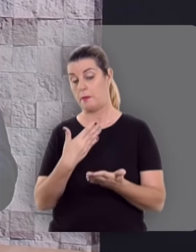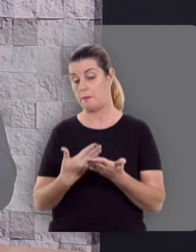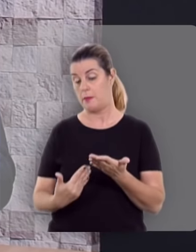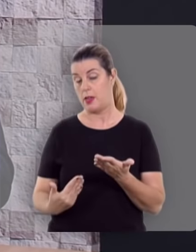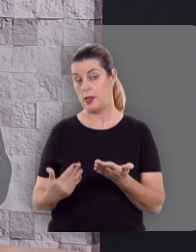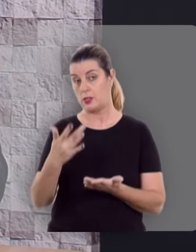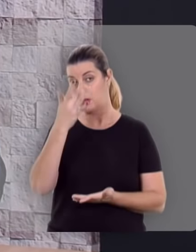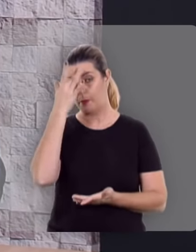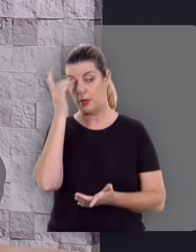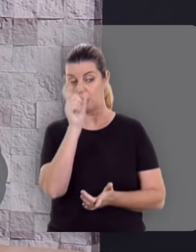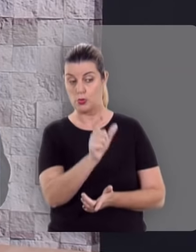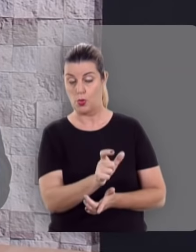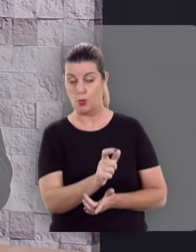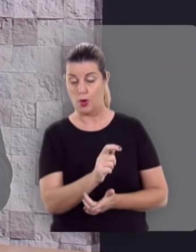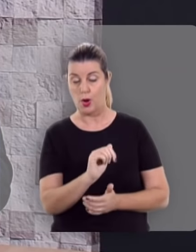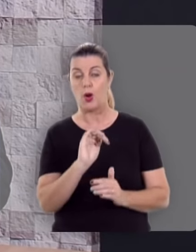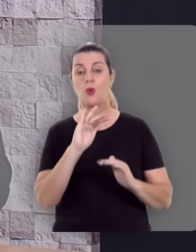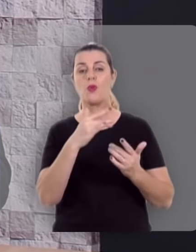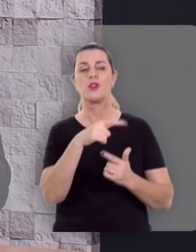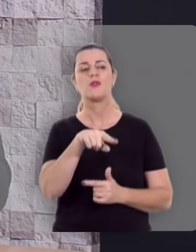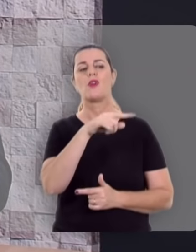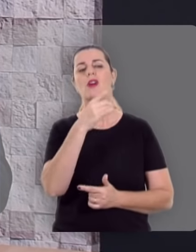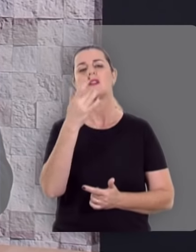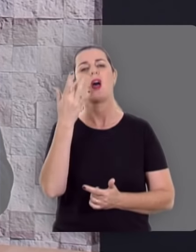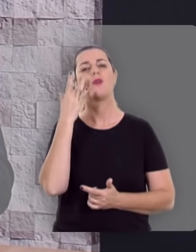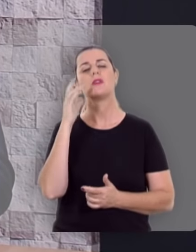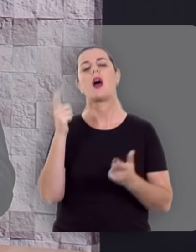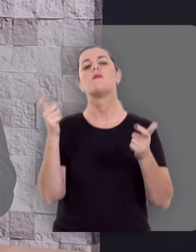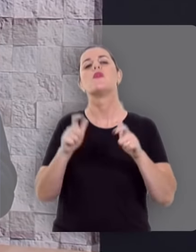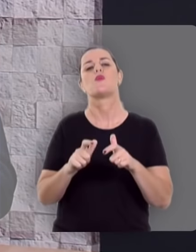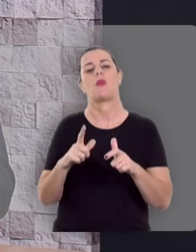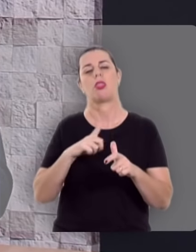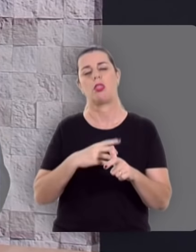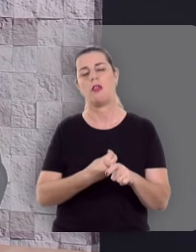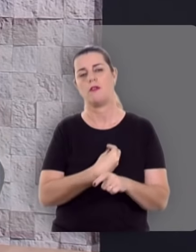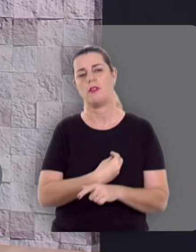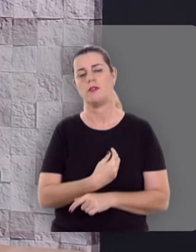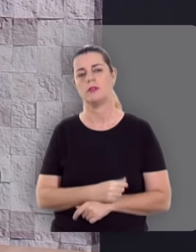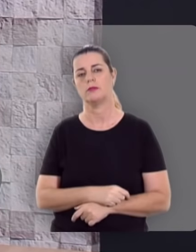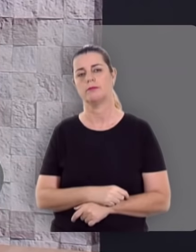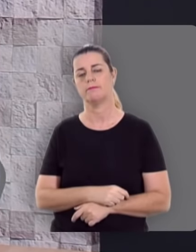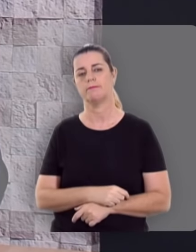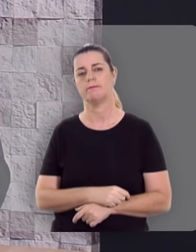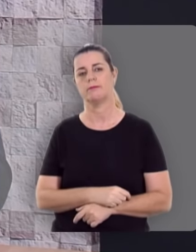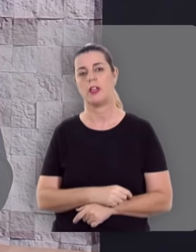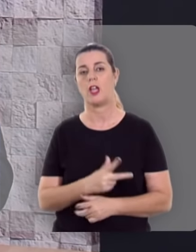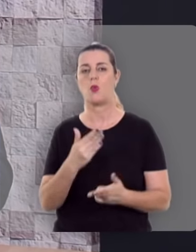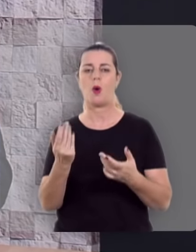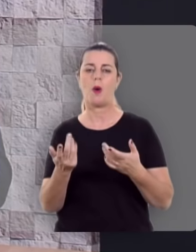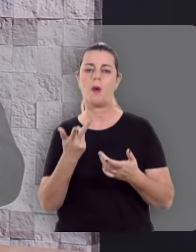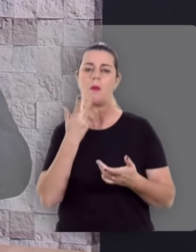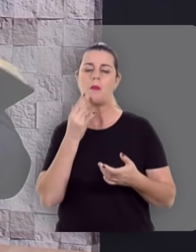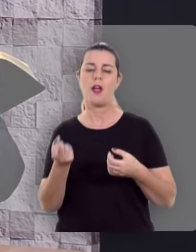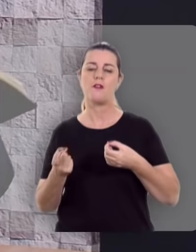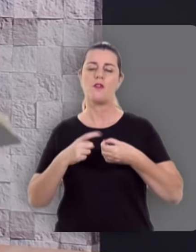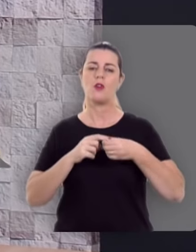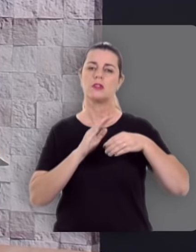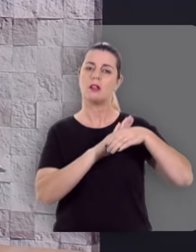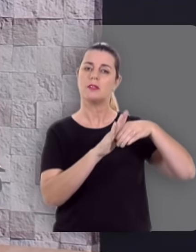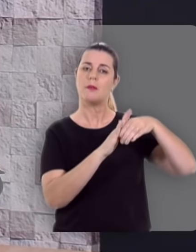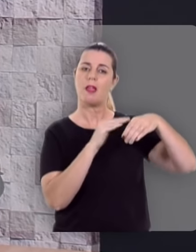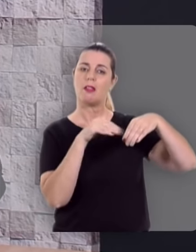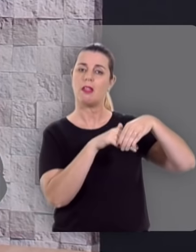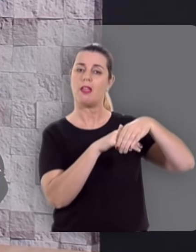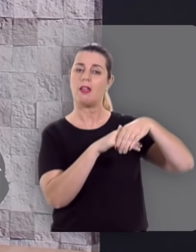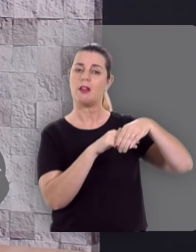filhos. Você perde alguém quando você não sabe onde está e com quem está. Como aquele pai que voltava